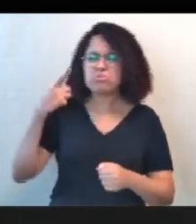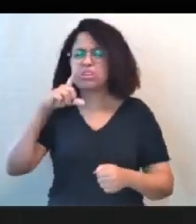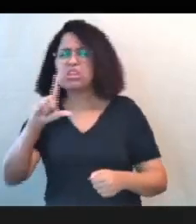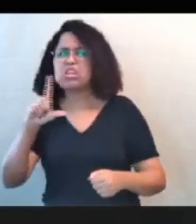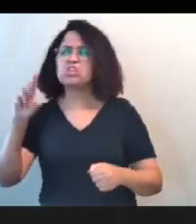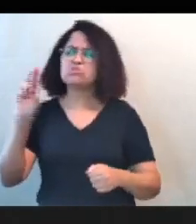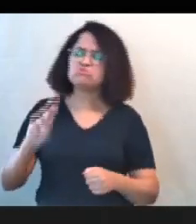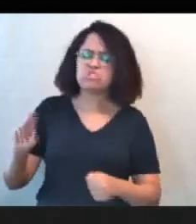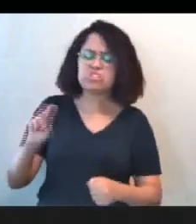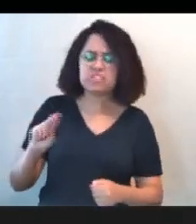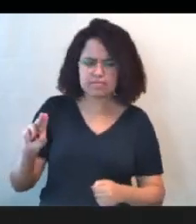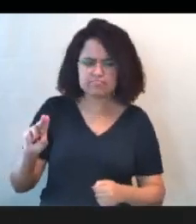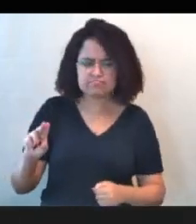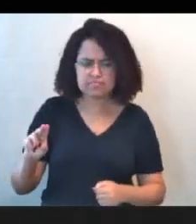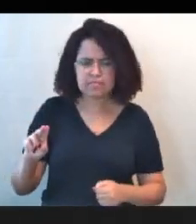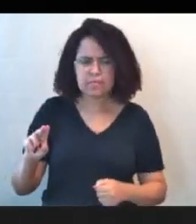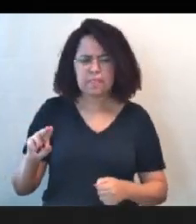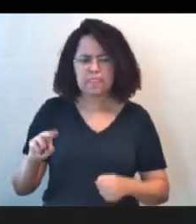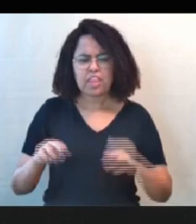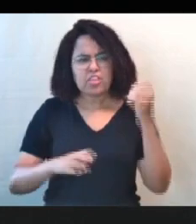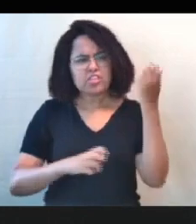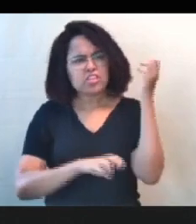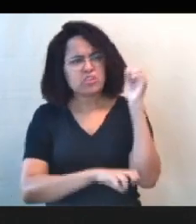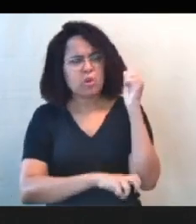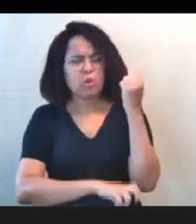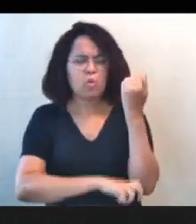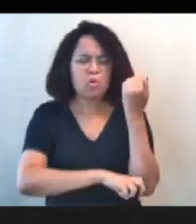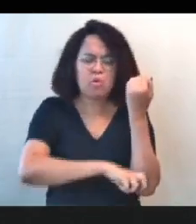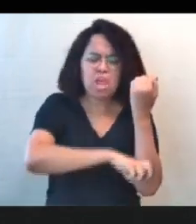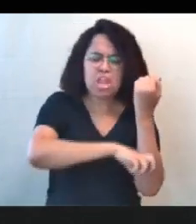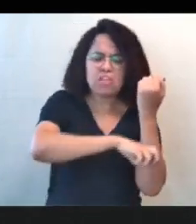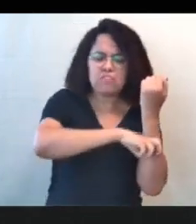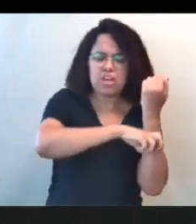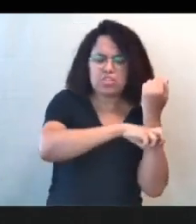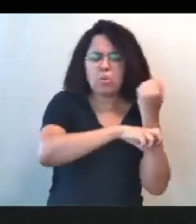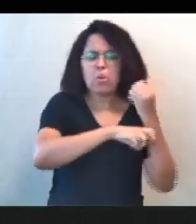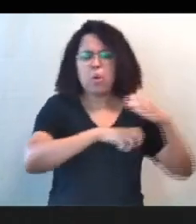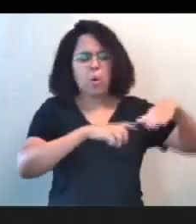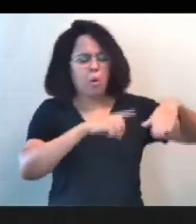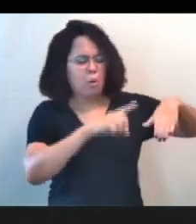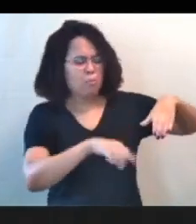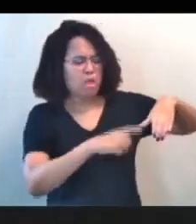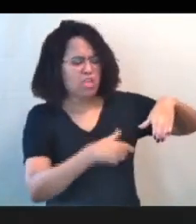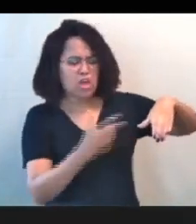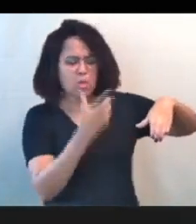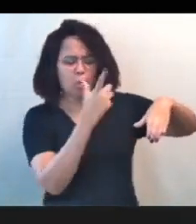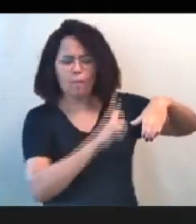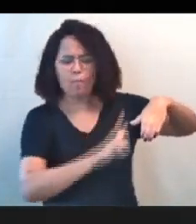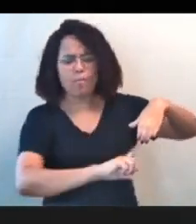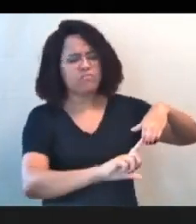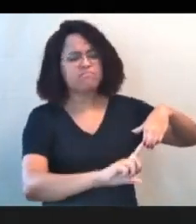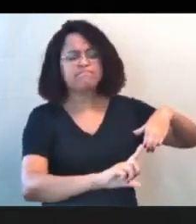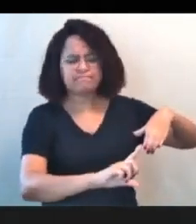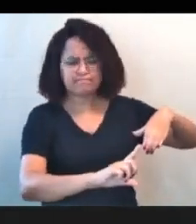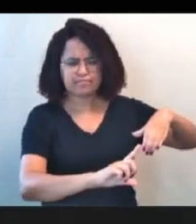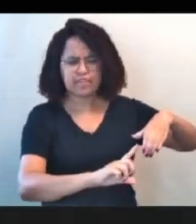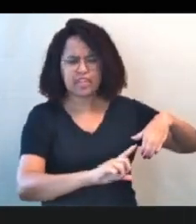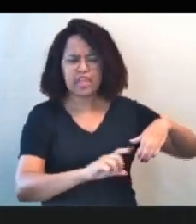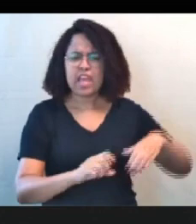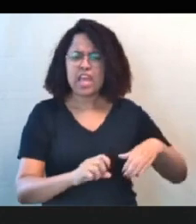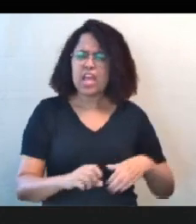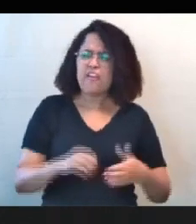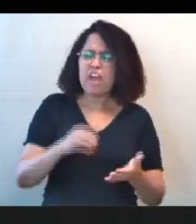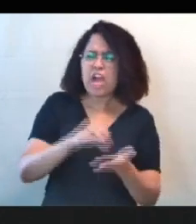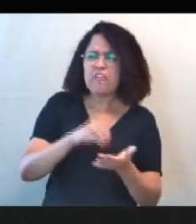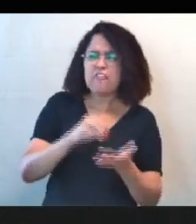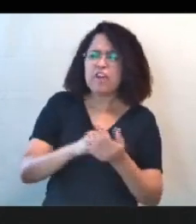seja ele o elevador, a plataforma elevatória, seja ele o pneu careca, a falta